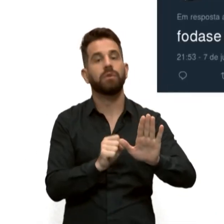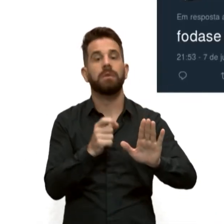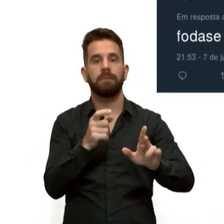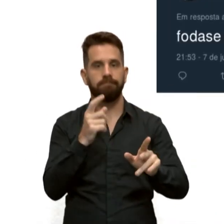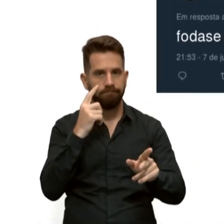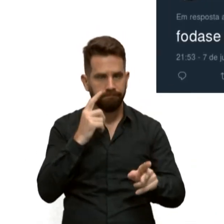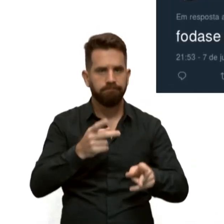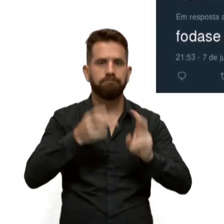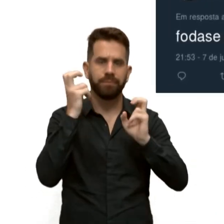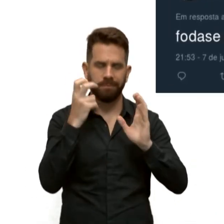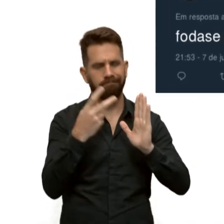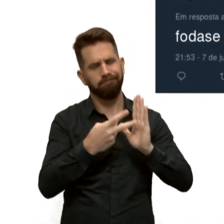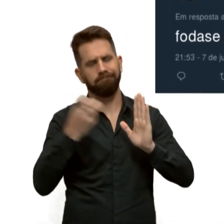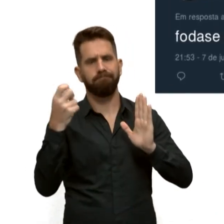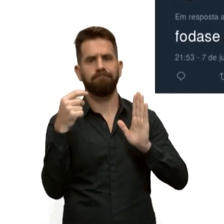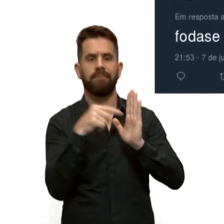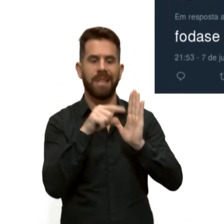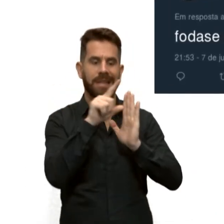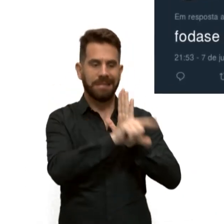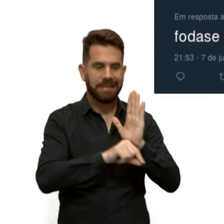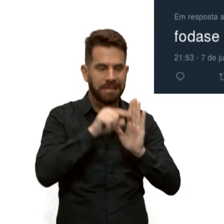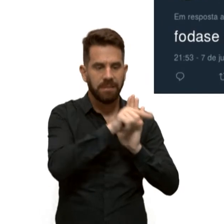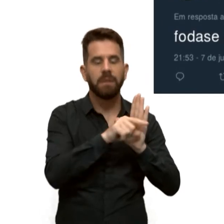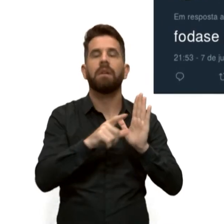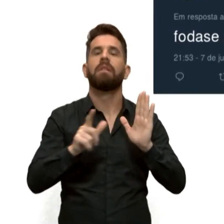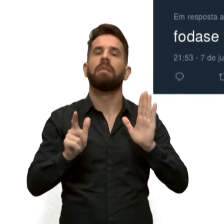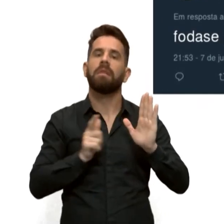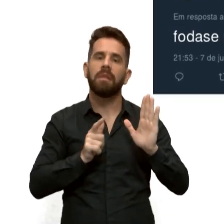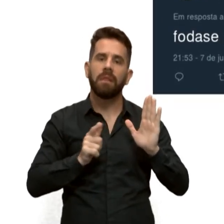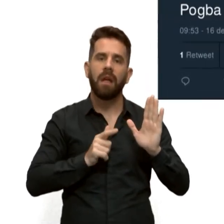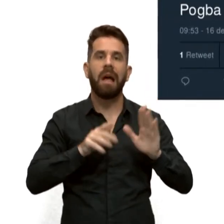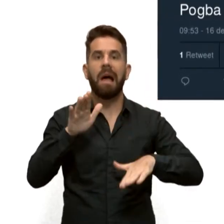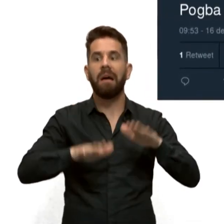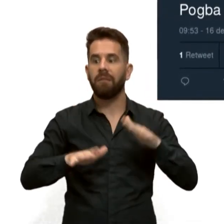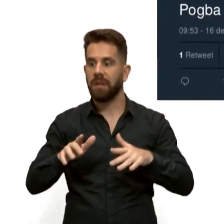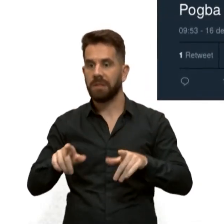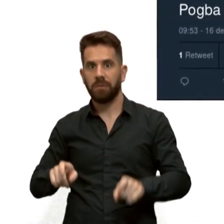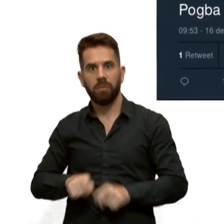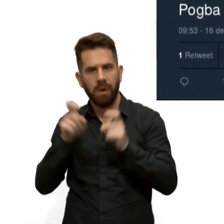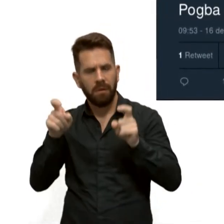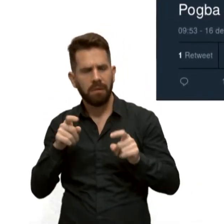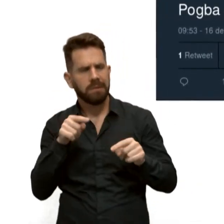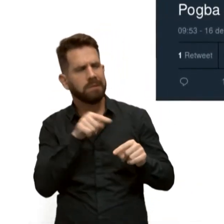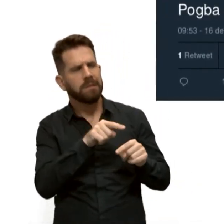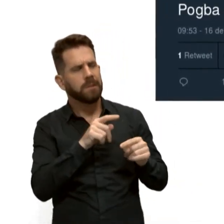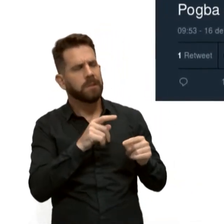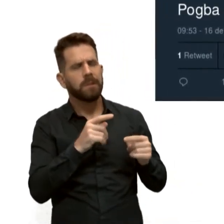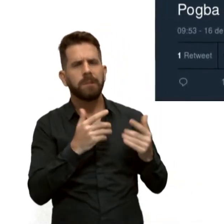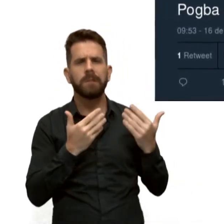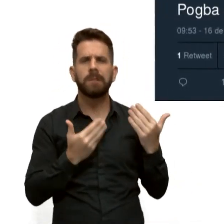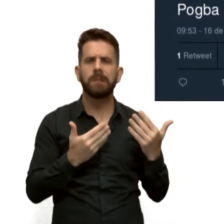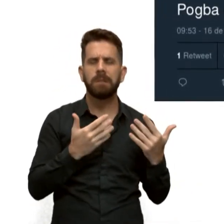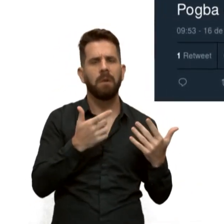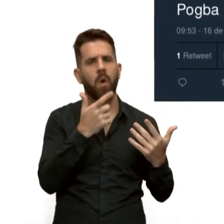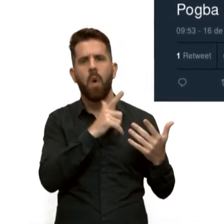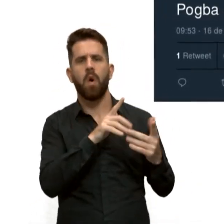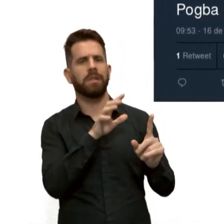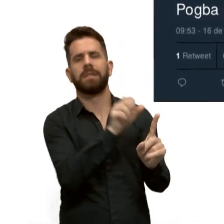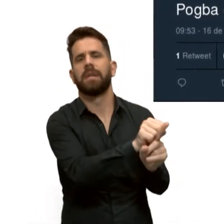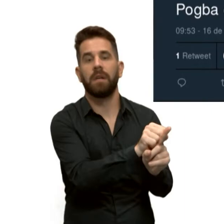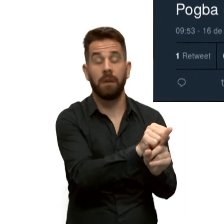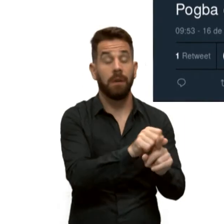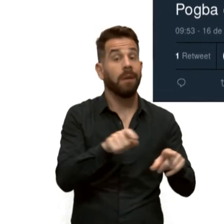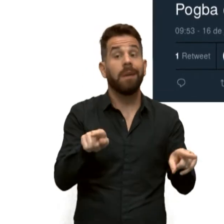até o sistema, o algoritmo, ele tinha dificuldades de interpretar, às vezes, essas mensagens. Mas assim como os seres humanos também